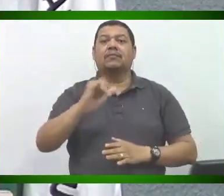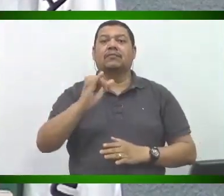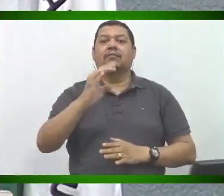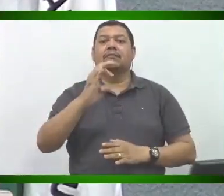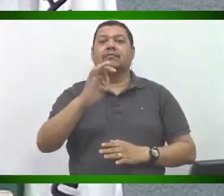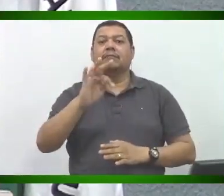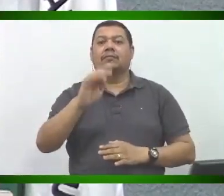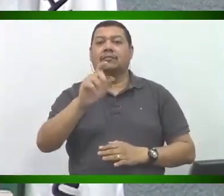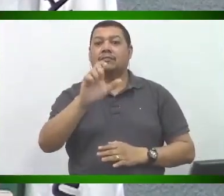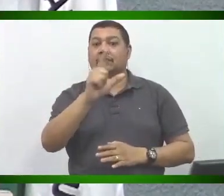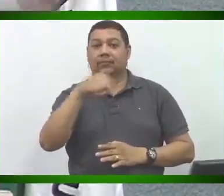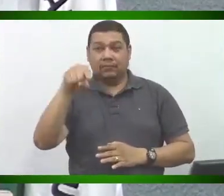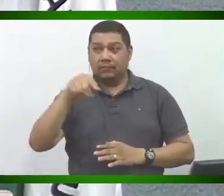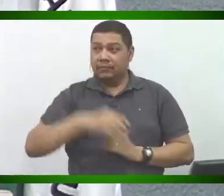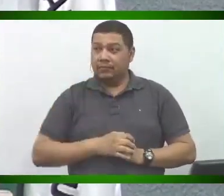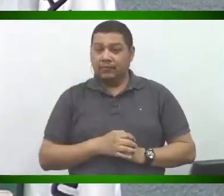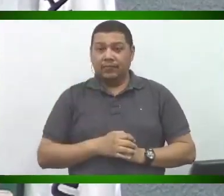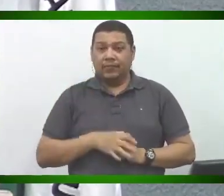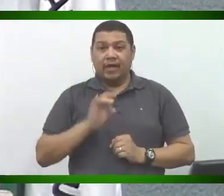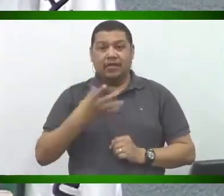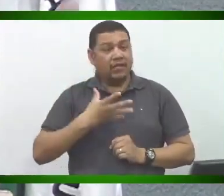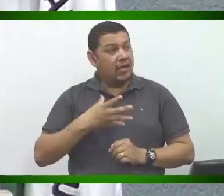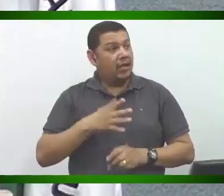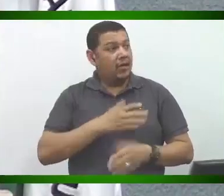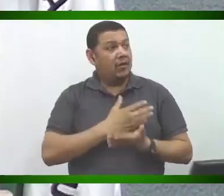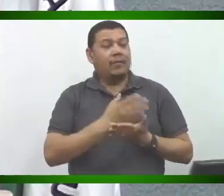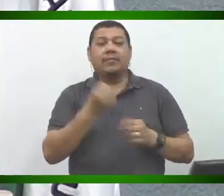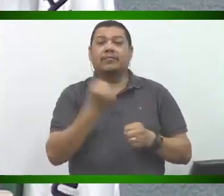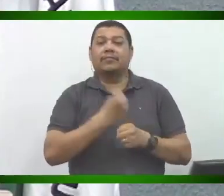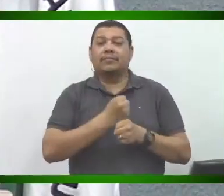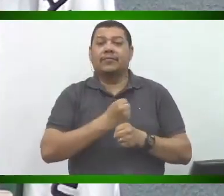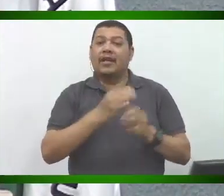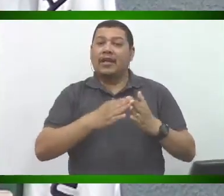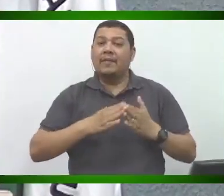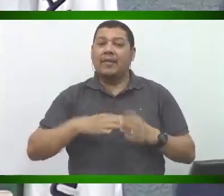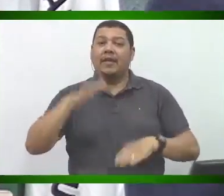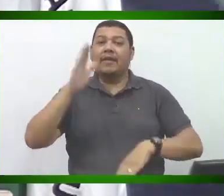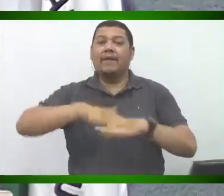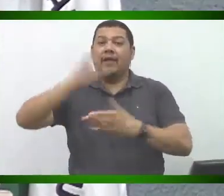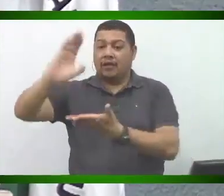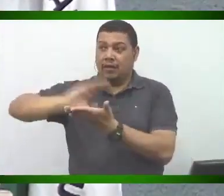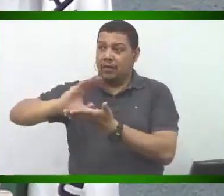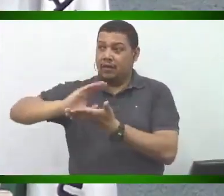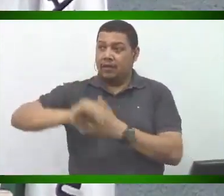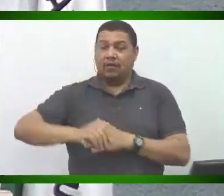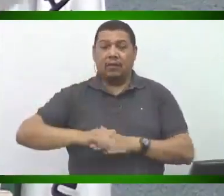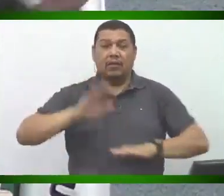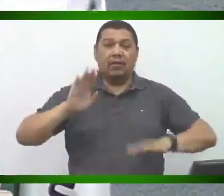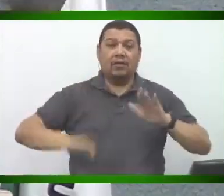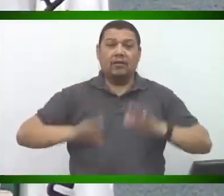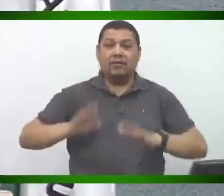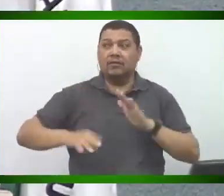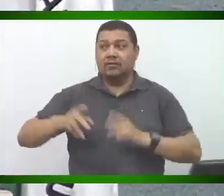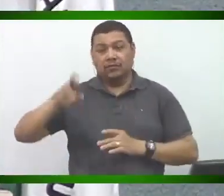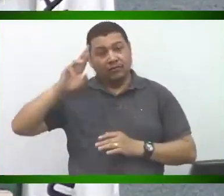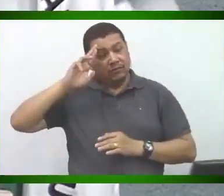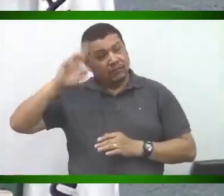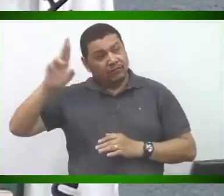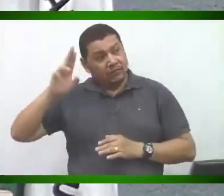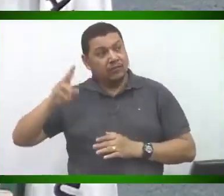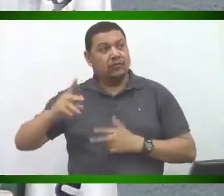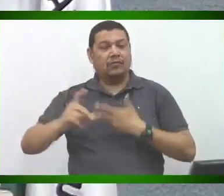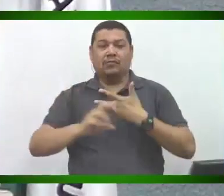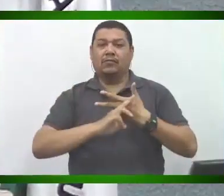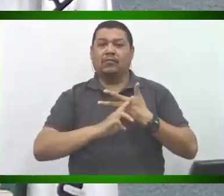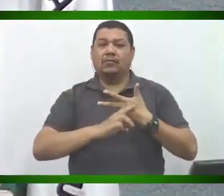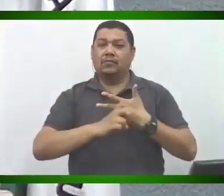Henrique, elas pegam a obra e aí pedem o realinhamento. E aí, às vezes, o chefe de executivo, não estou dizendo de agora, o